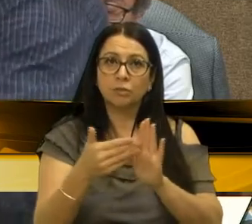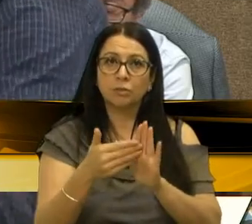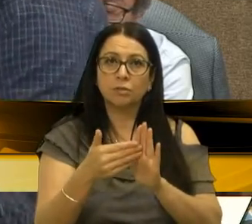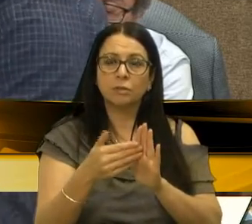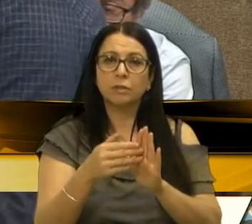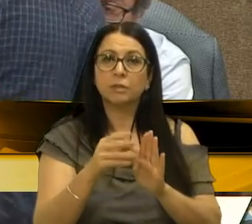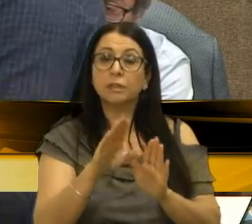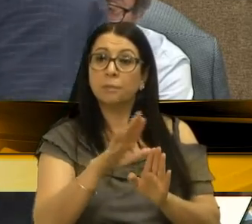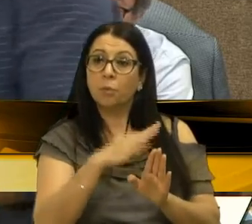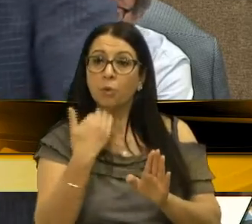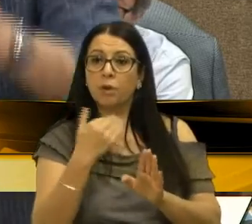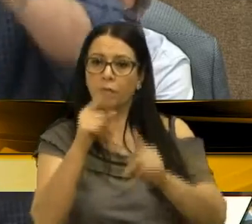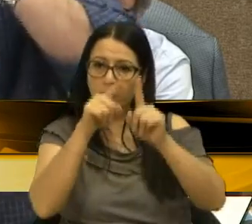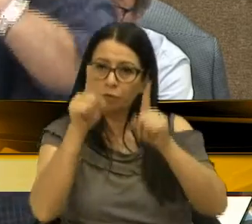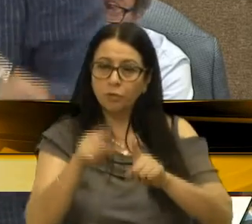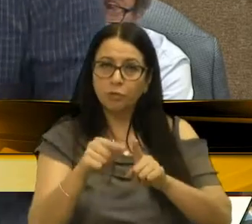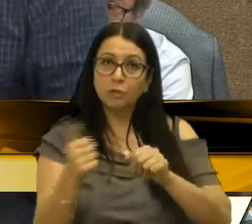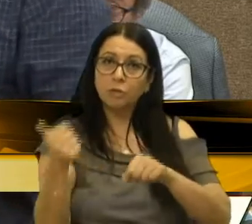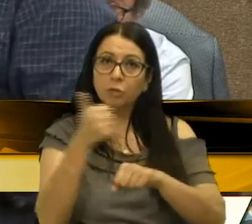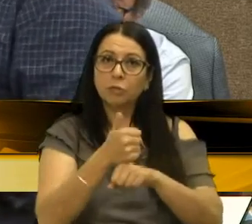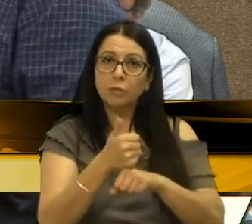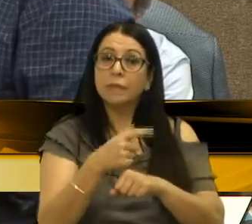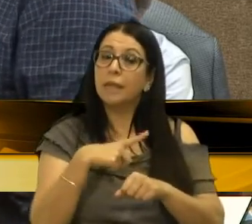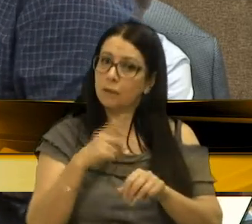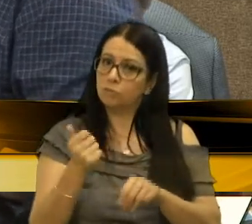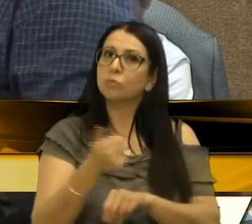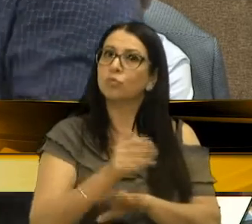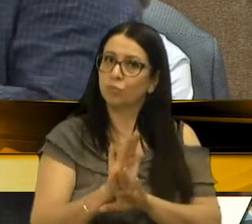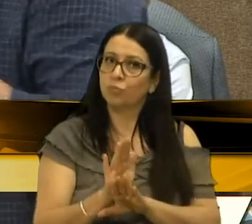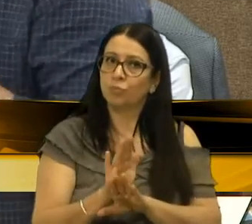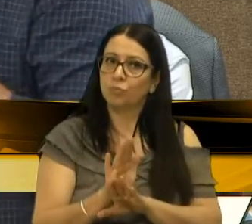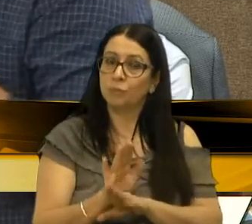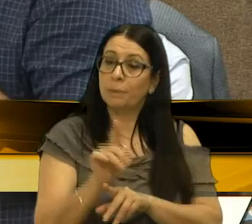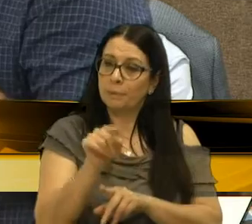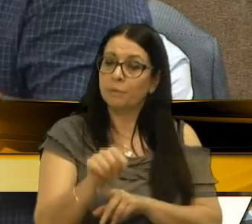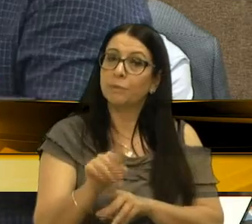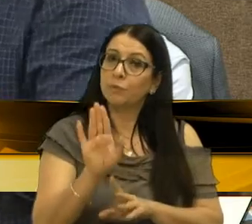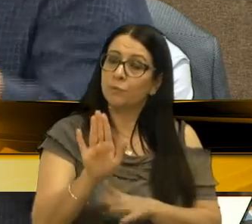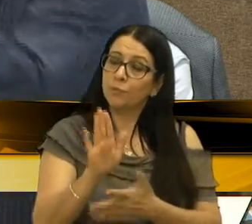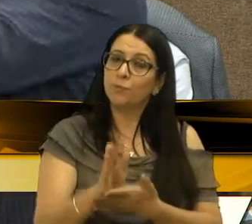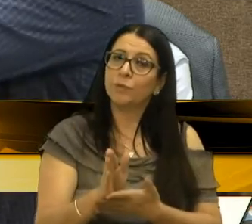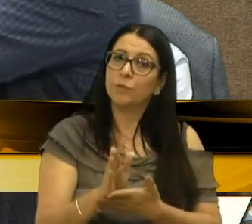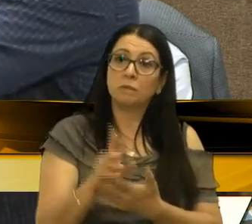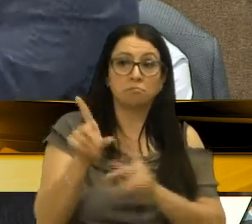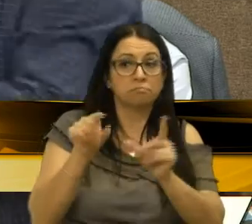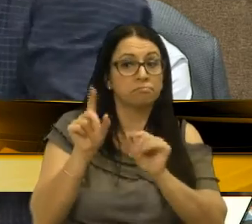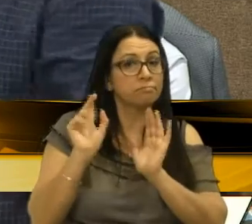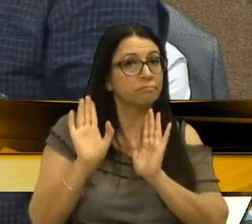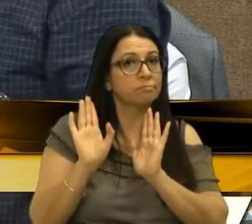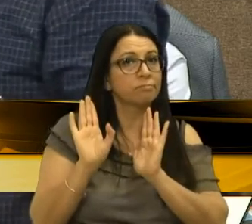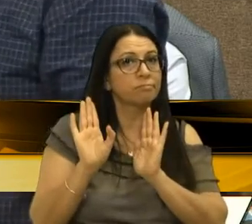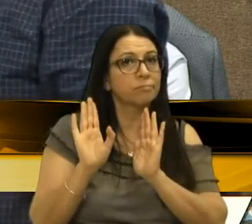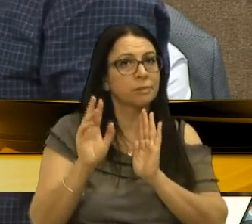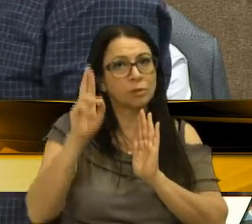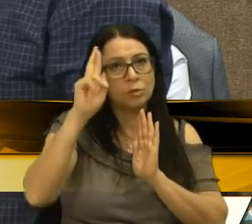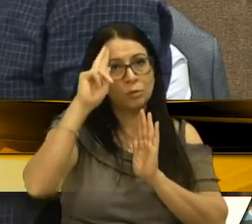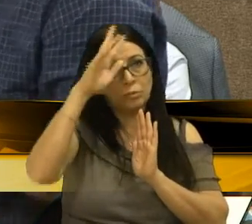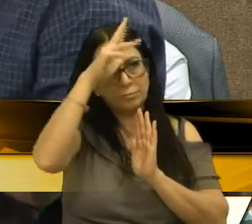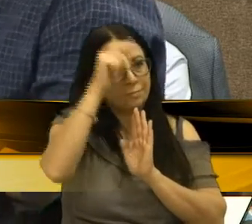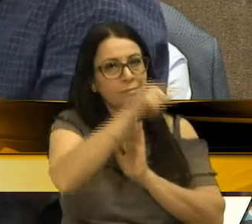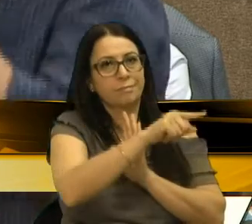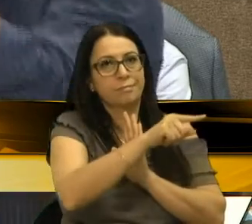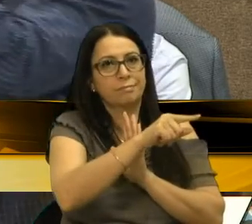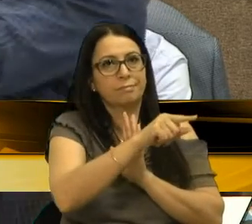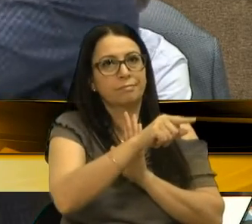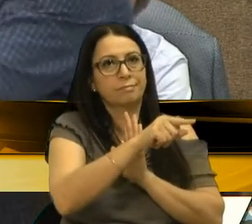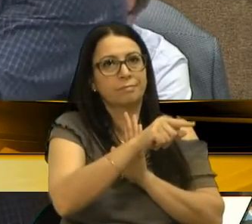falecimento de servidores, impõe-se substituições. Agora, isso fica ao critério e conveniência do chefe do Executivo. É uma